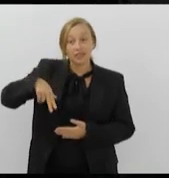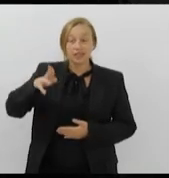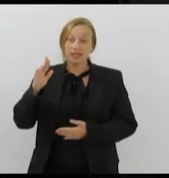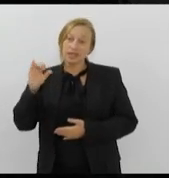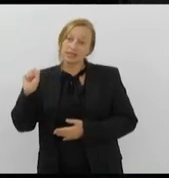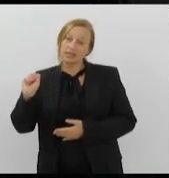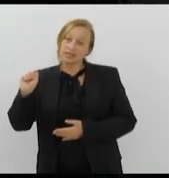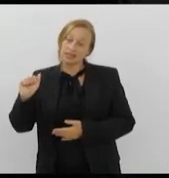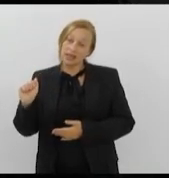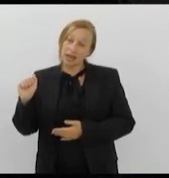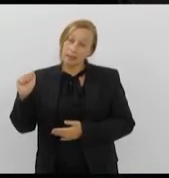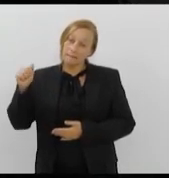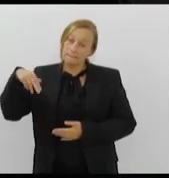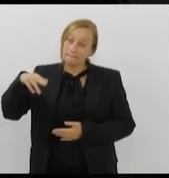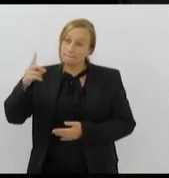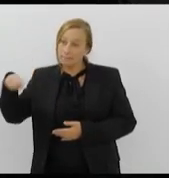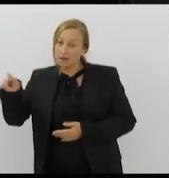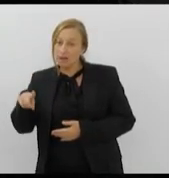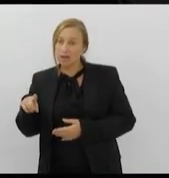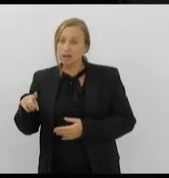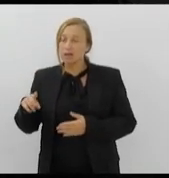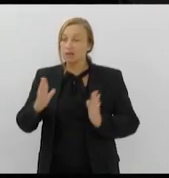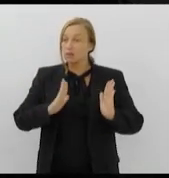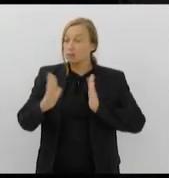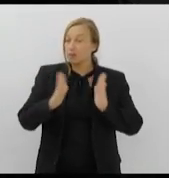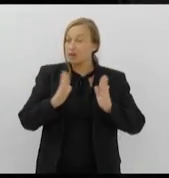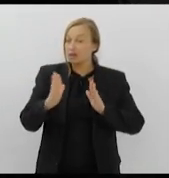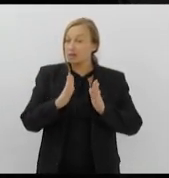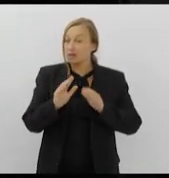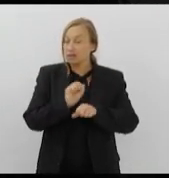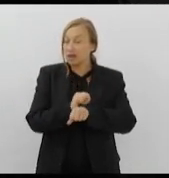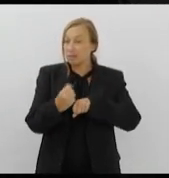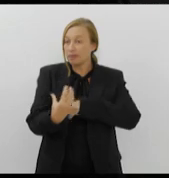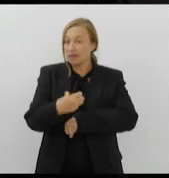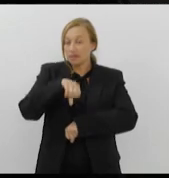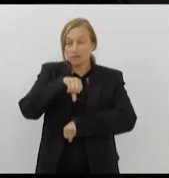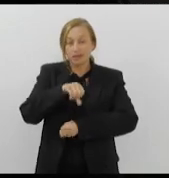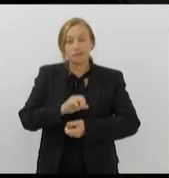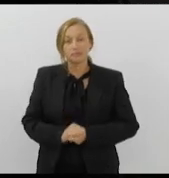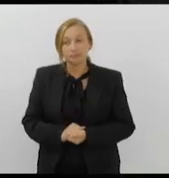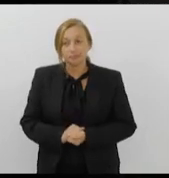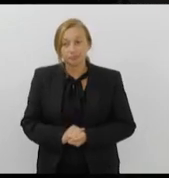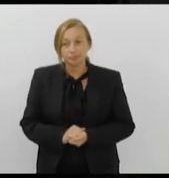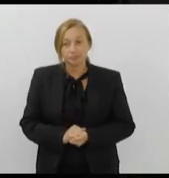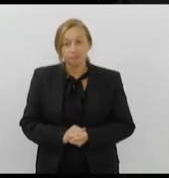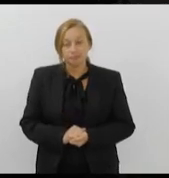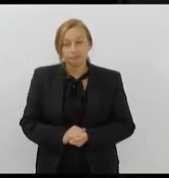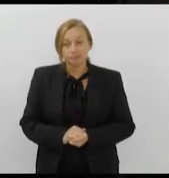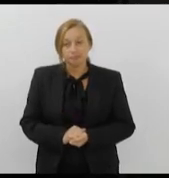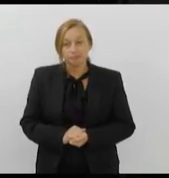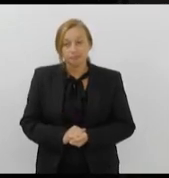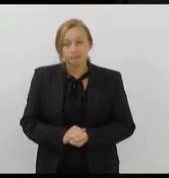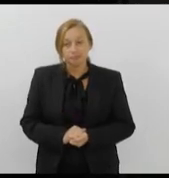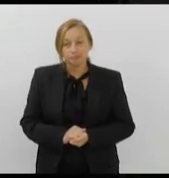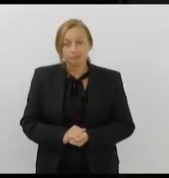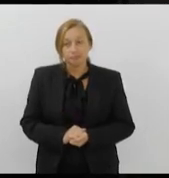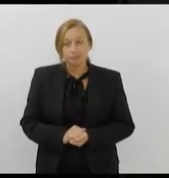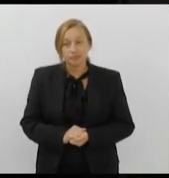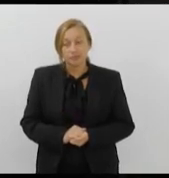praticou. Praticou durante a pandemia. Durante a pandemia. E eu queria aqui